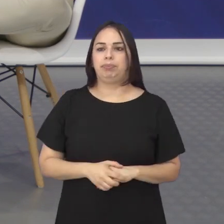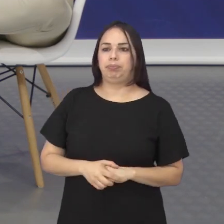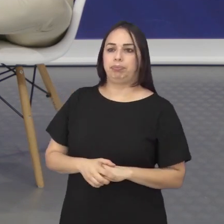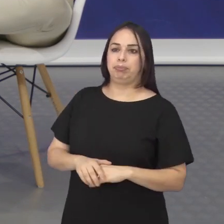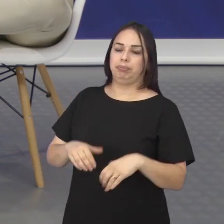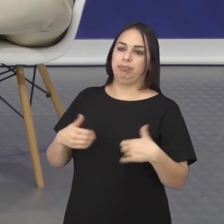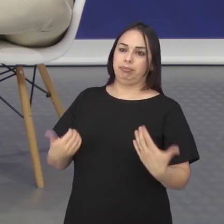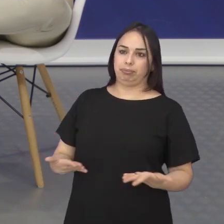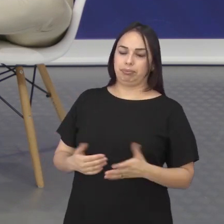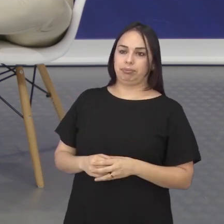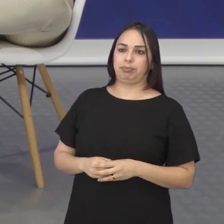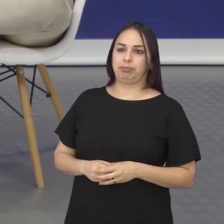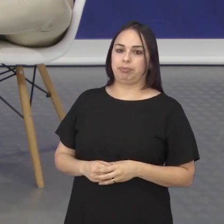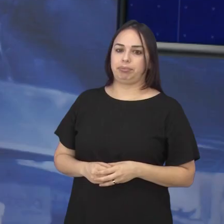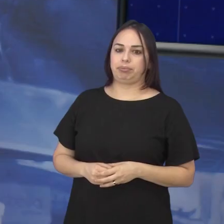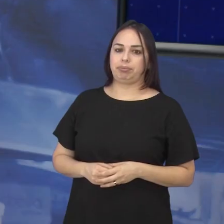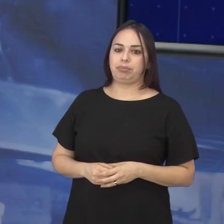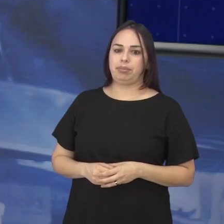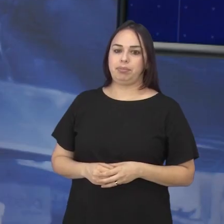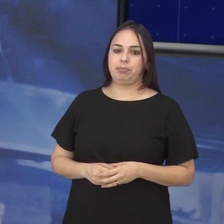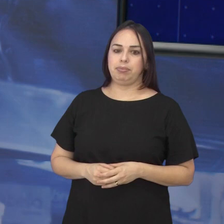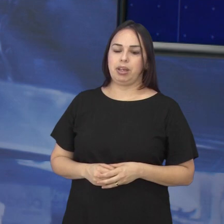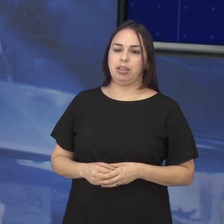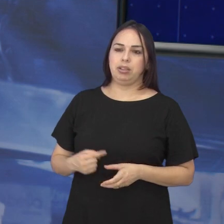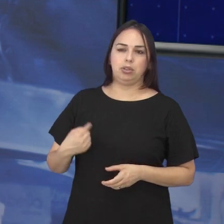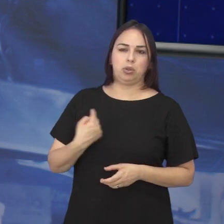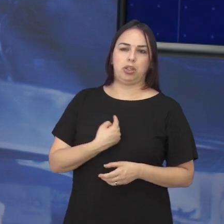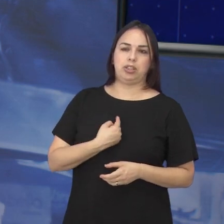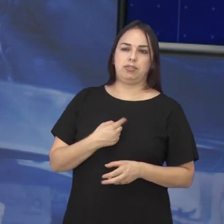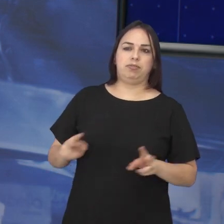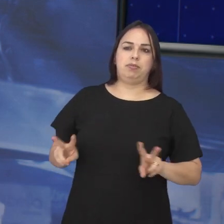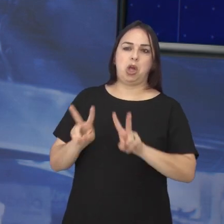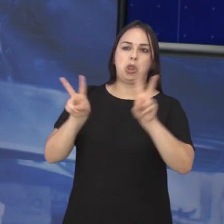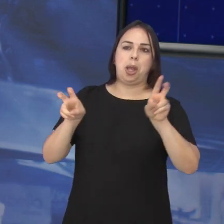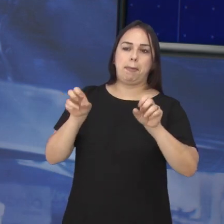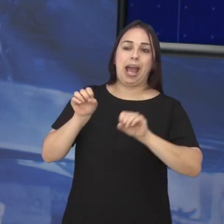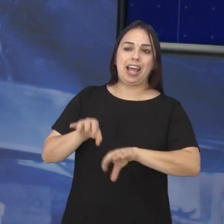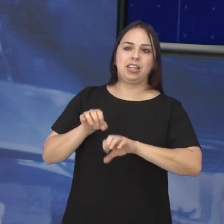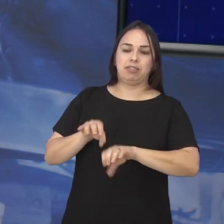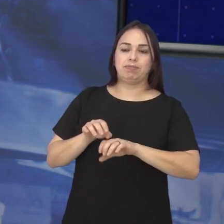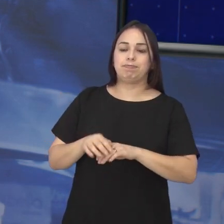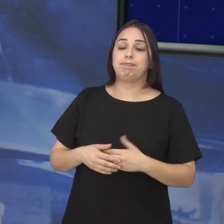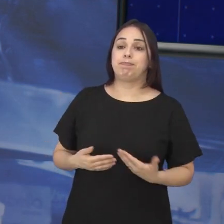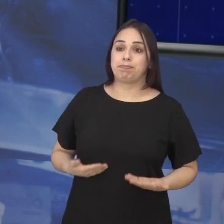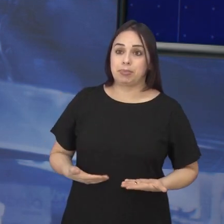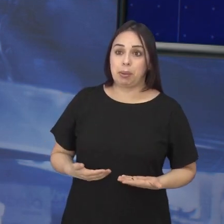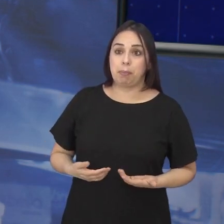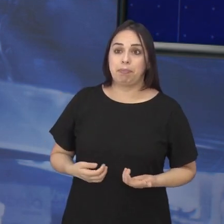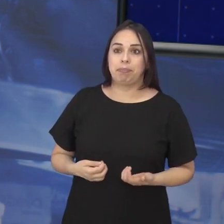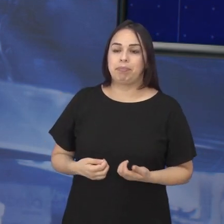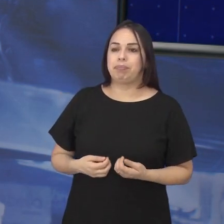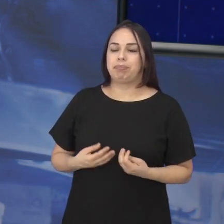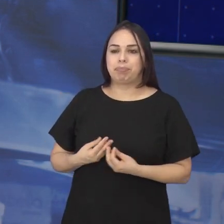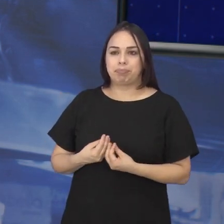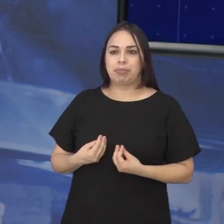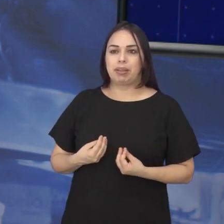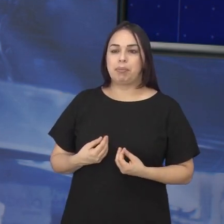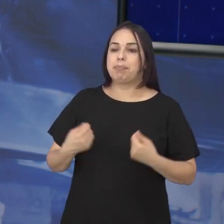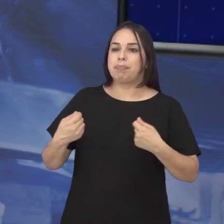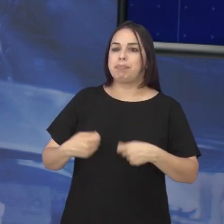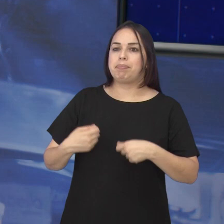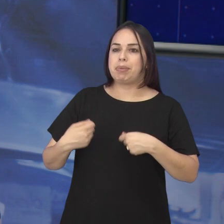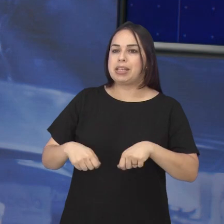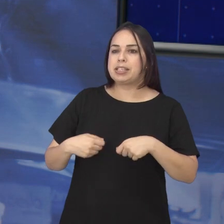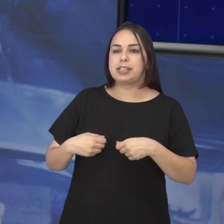nos dias de hoje? Bom, quando a gente fala de educação, é inevitável a gente trazer